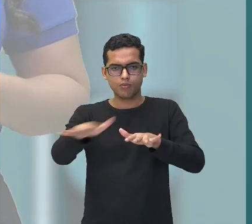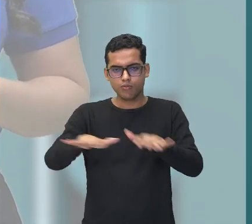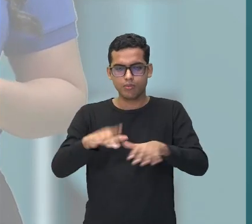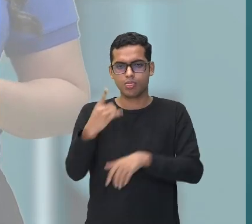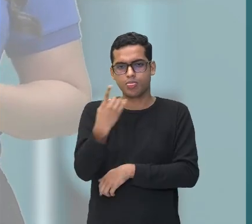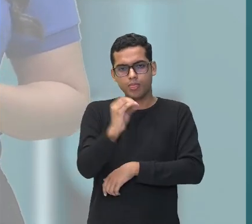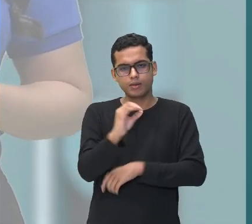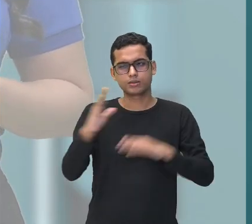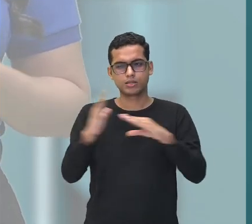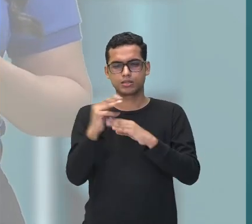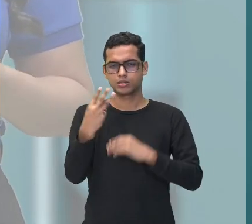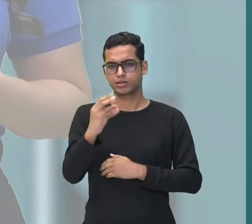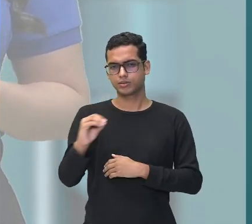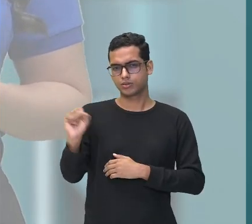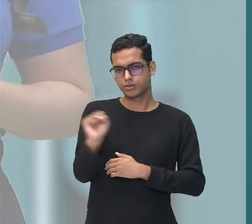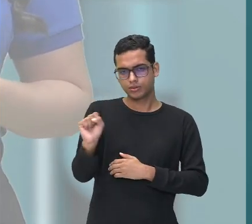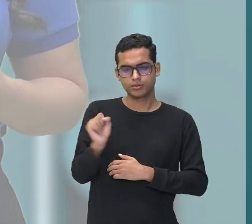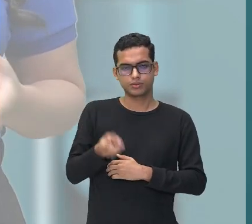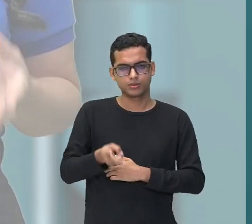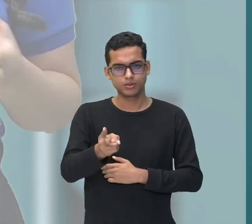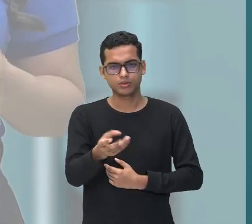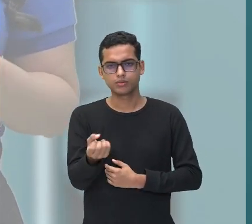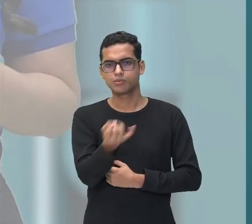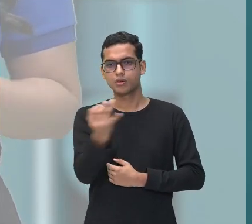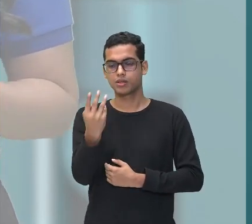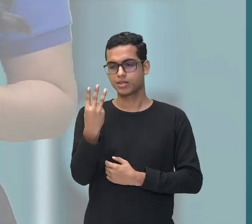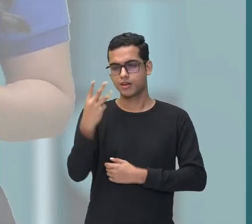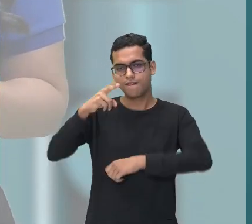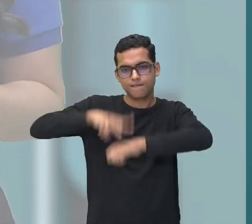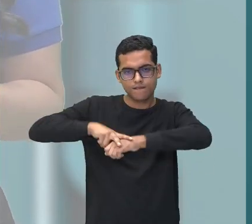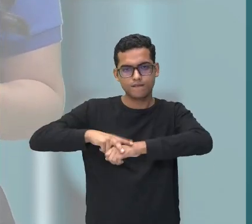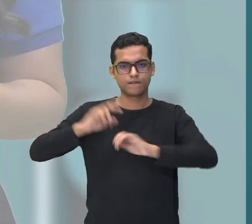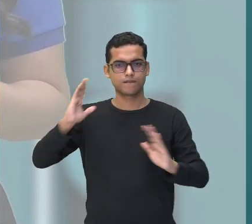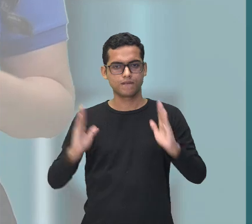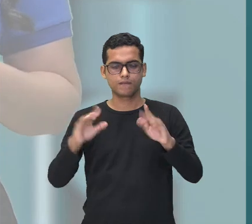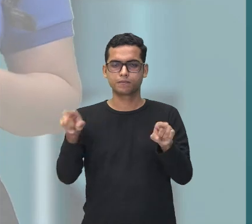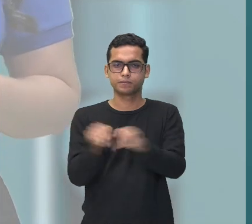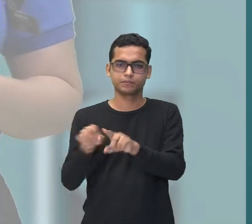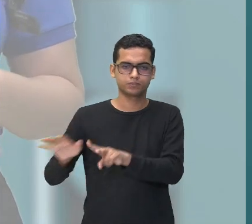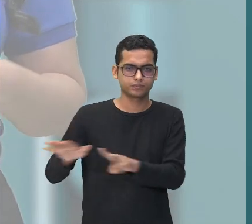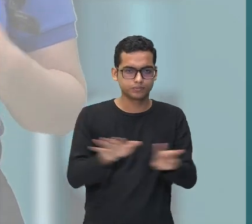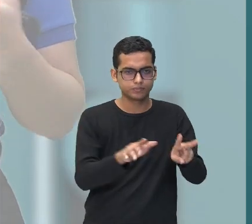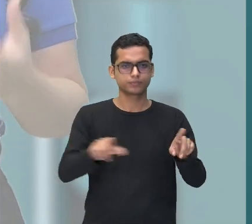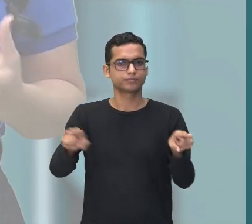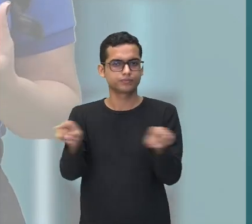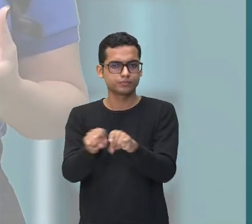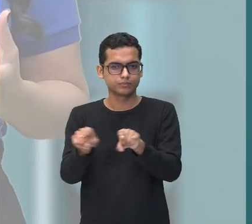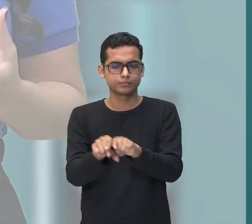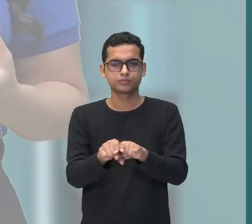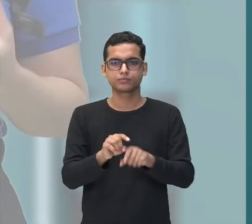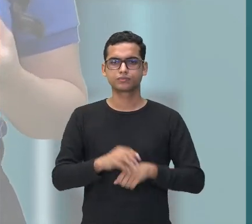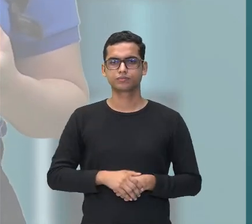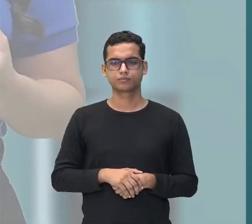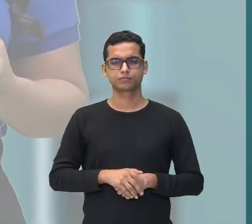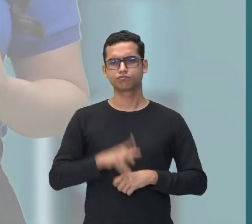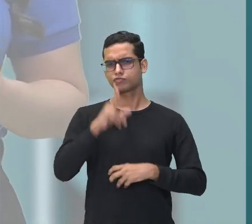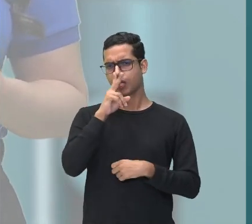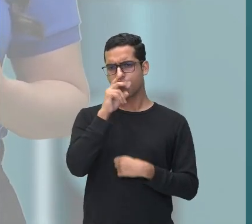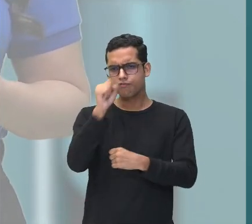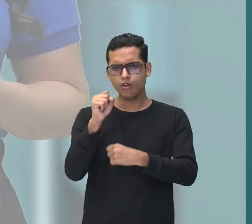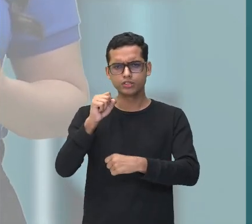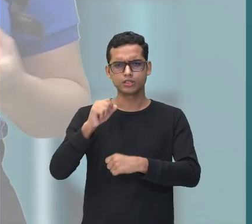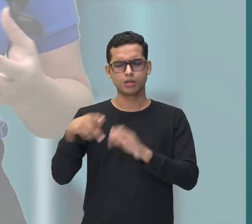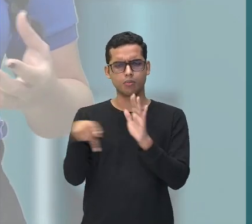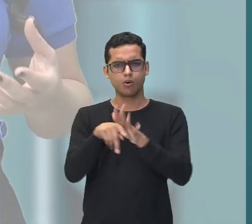movimento. A frequência é de no mínimo 3 vezes durante a semana. Né? A intensidade dessa execução